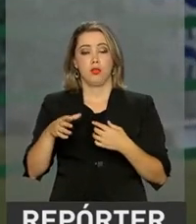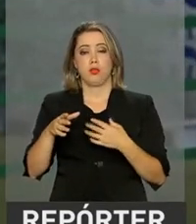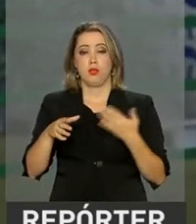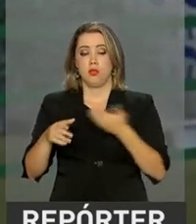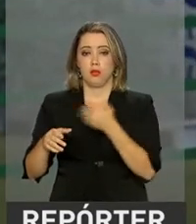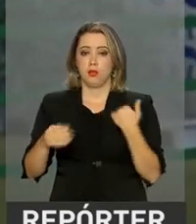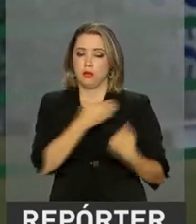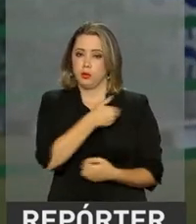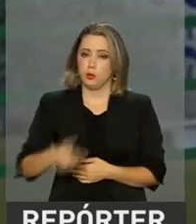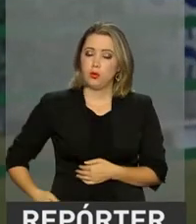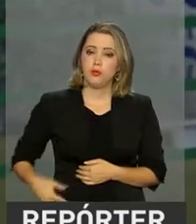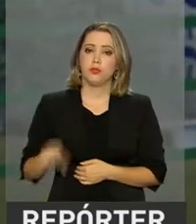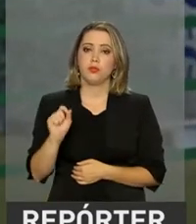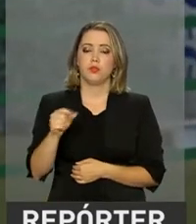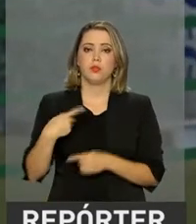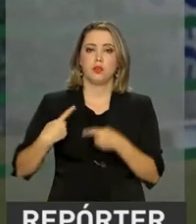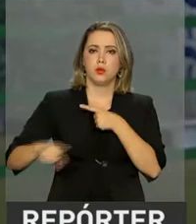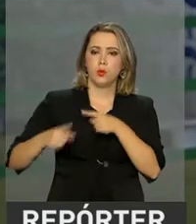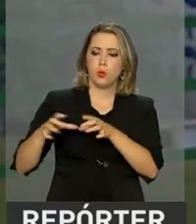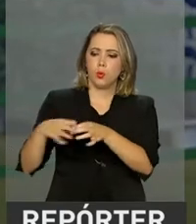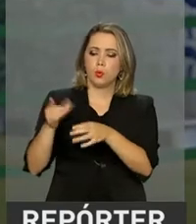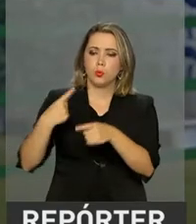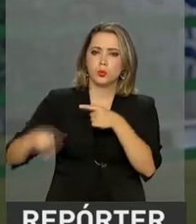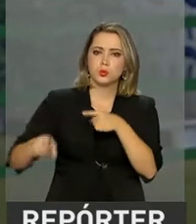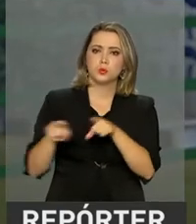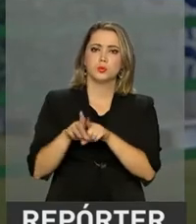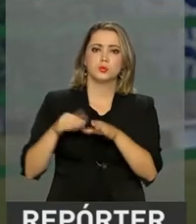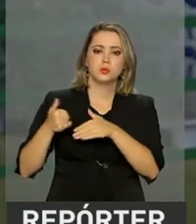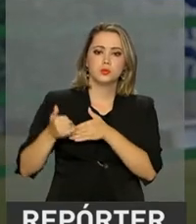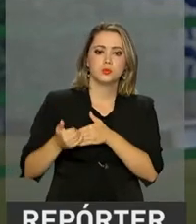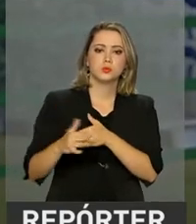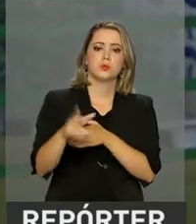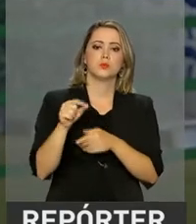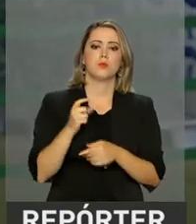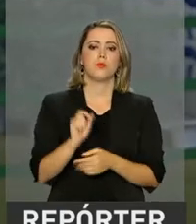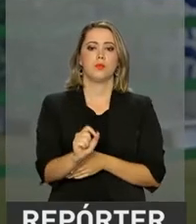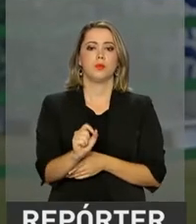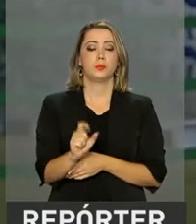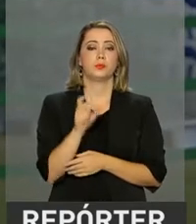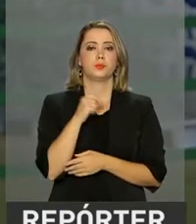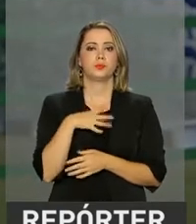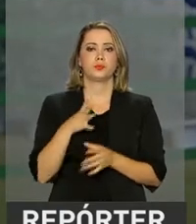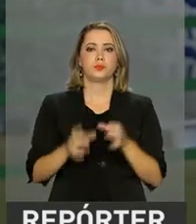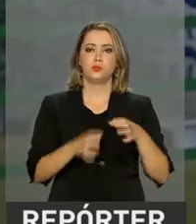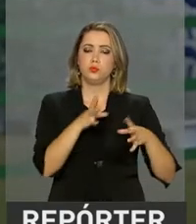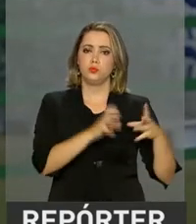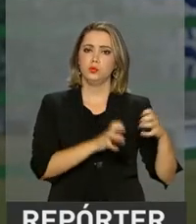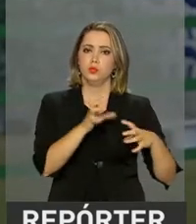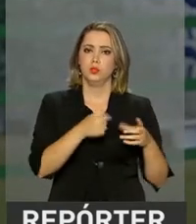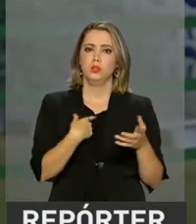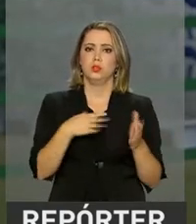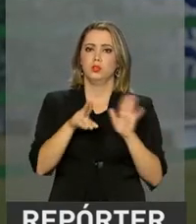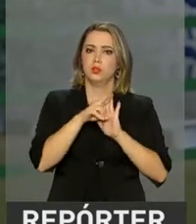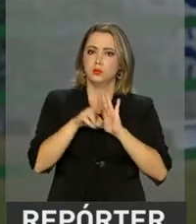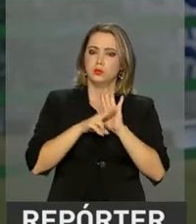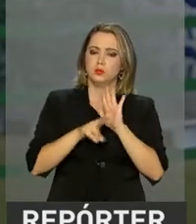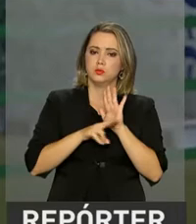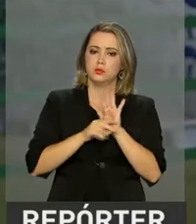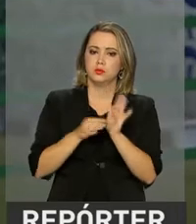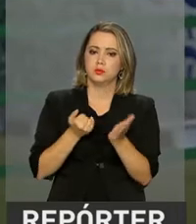aqui no Congresso Nacional. É comum isso acontecer. A oposição vai se utilizar dos instrumentos regimentais